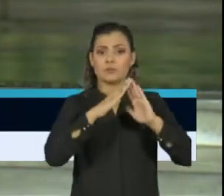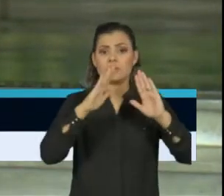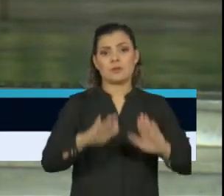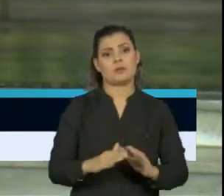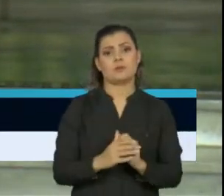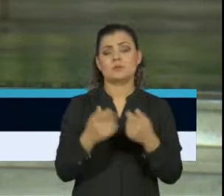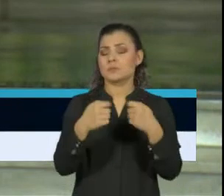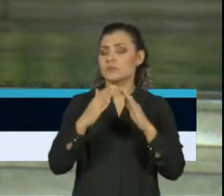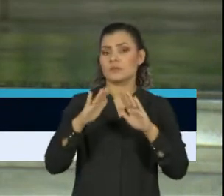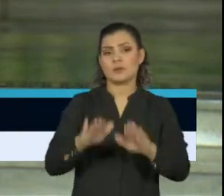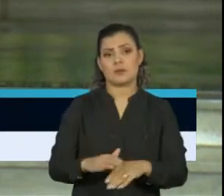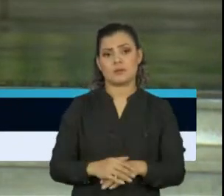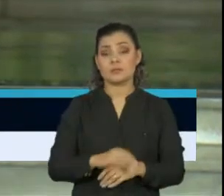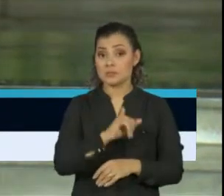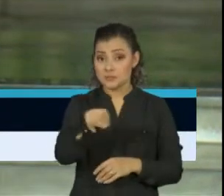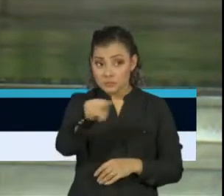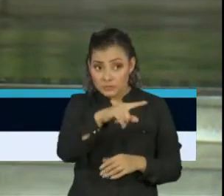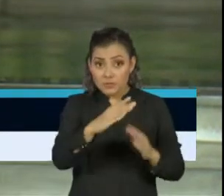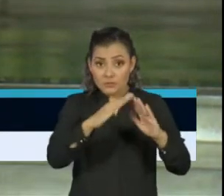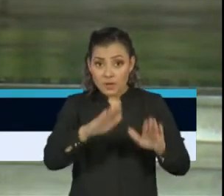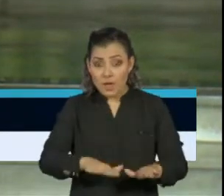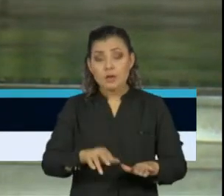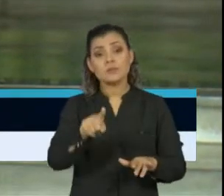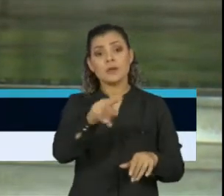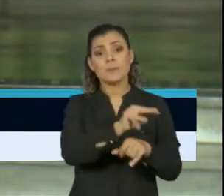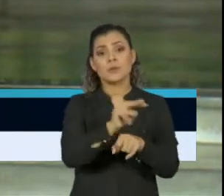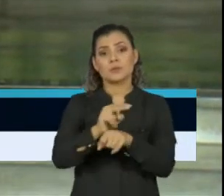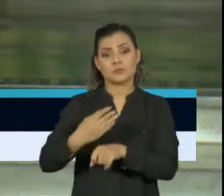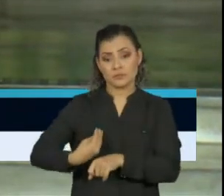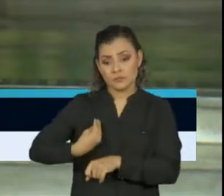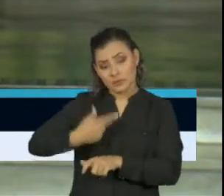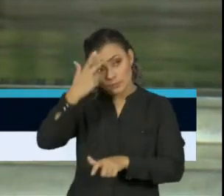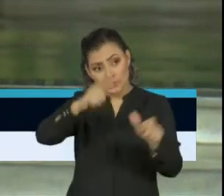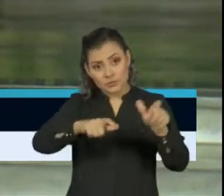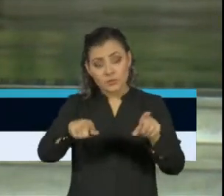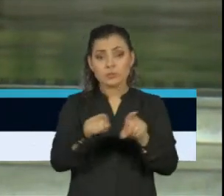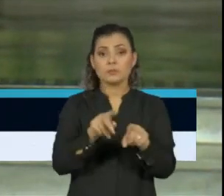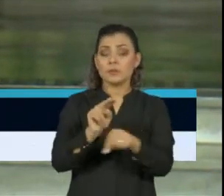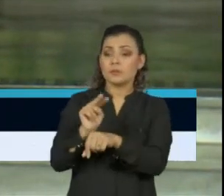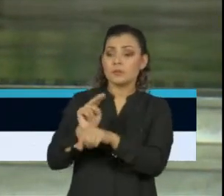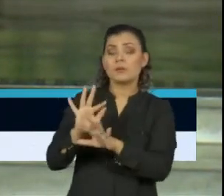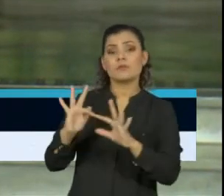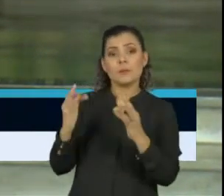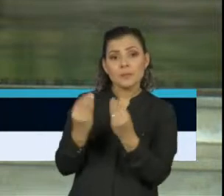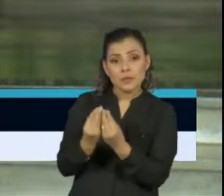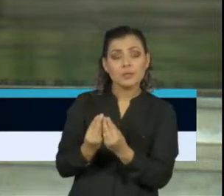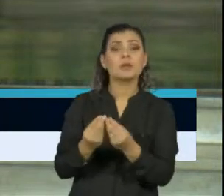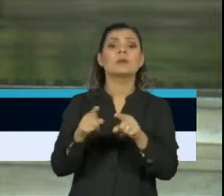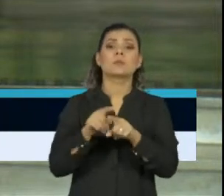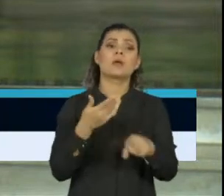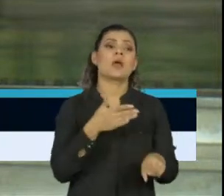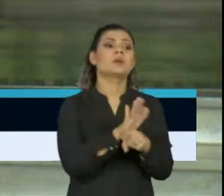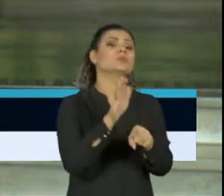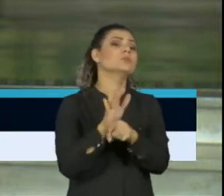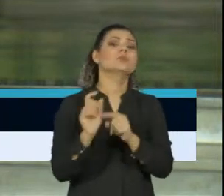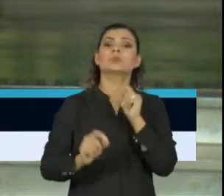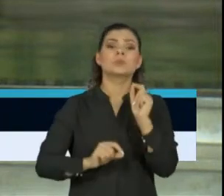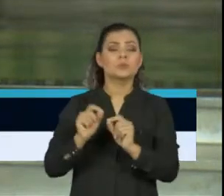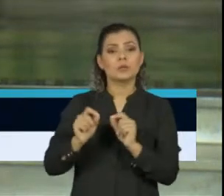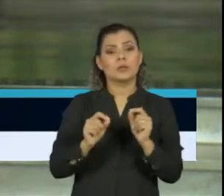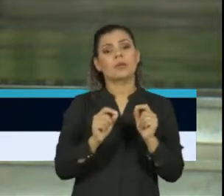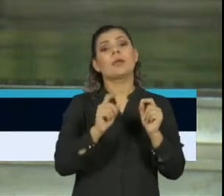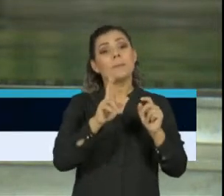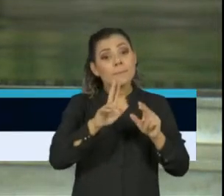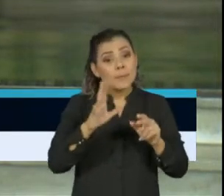casa. Se vocês ficarem em casa, vão proteger as suas vidas, as vidas dos seus familiares e vão nos ajudar também a